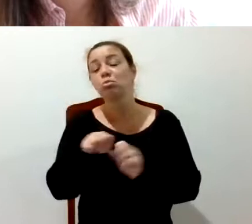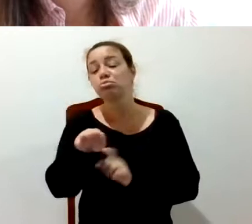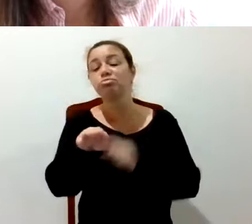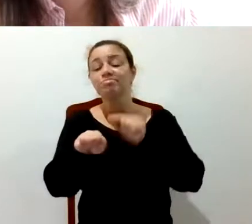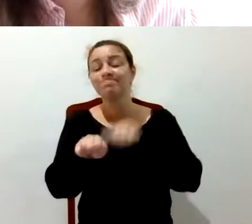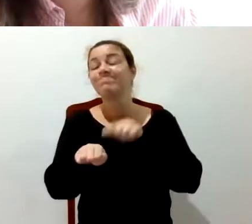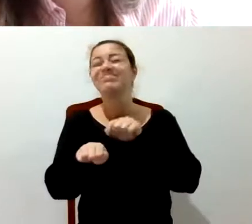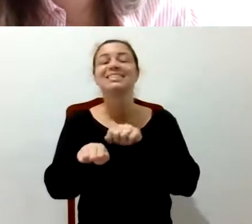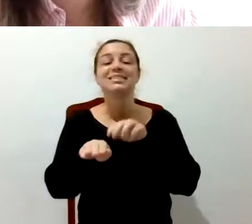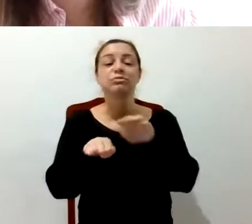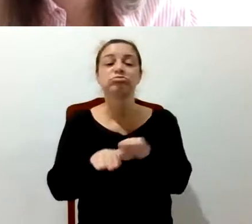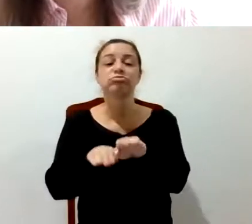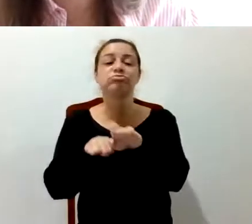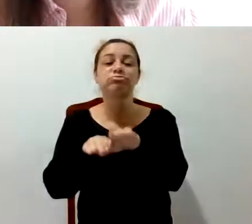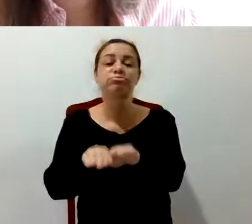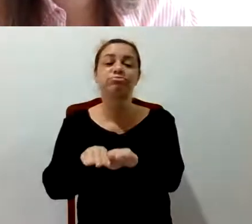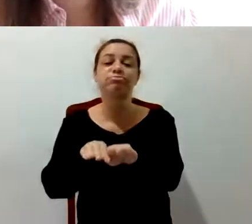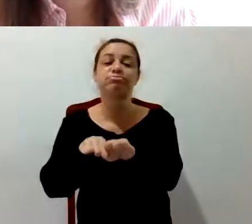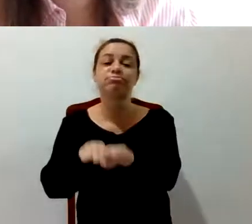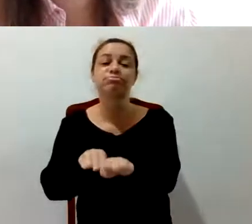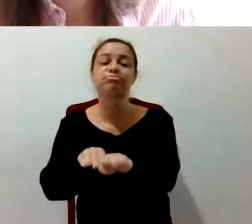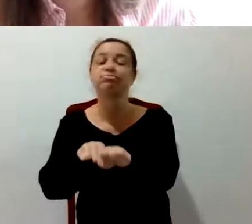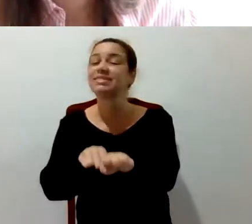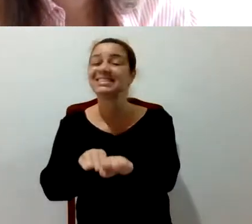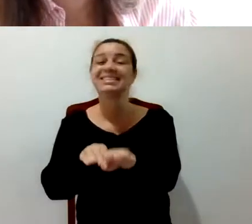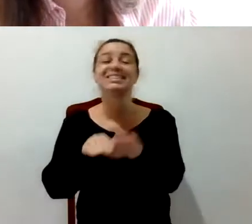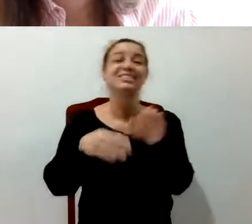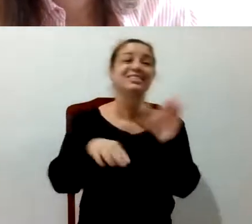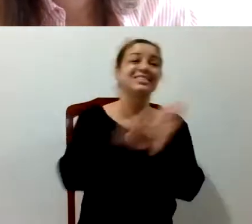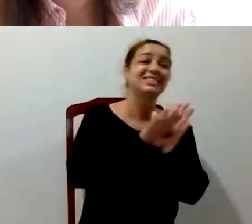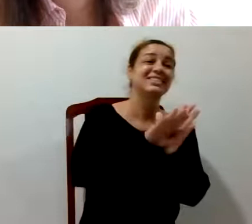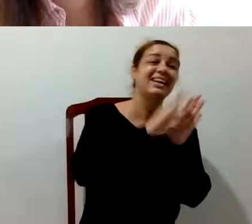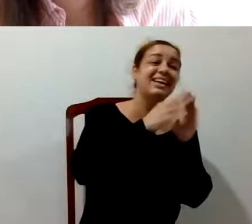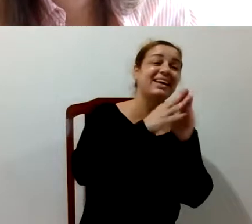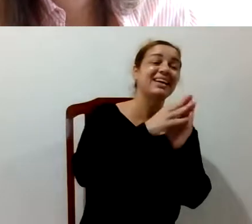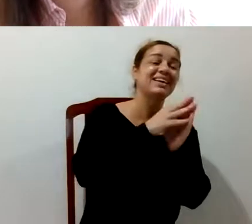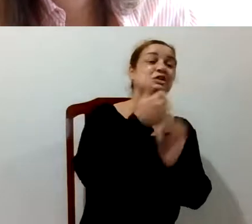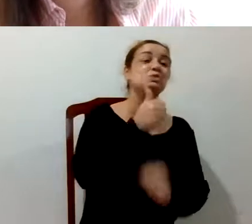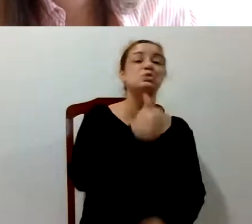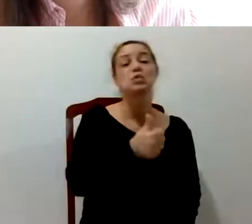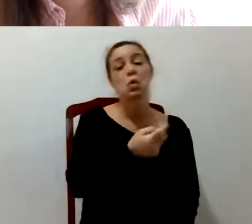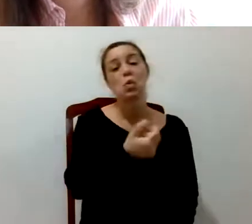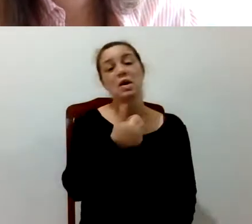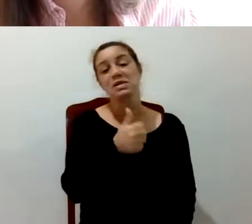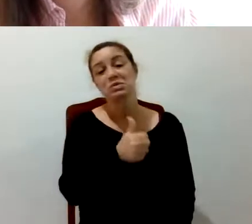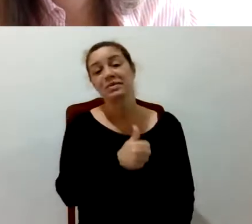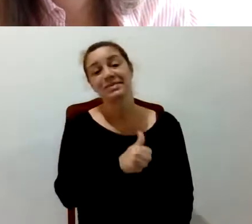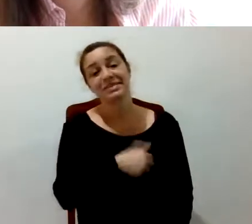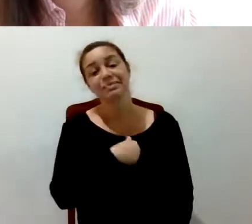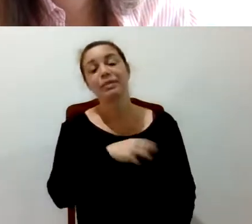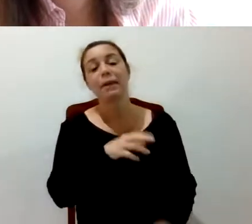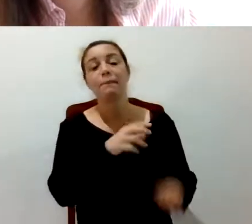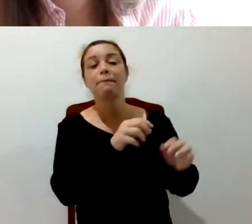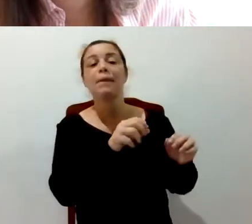cheguei em casa, já era quase 11 horas, fiquei ali em aquela região aí de Carapina, ali, fiquei ali quase 2 horas ali